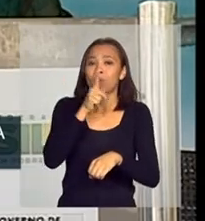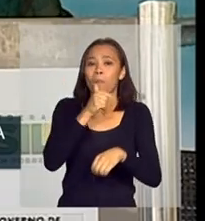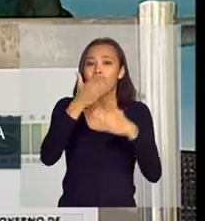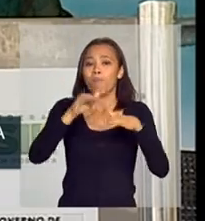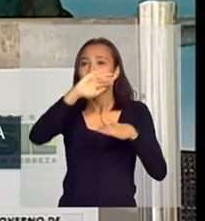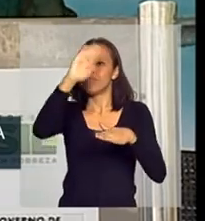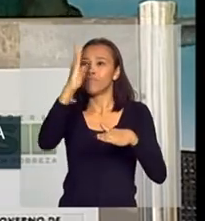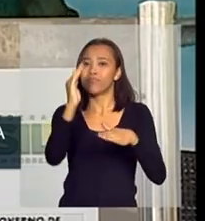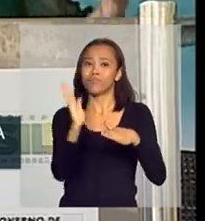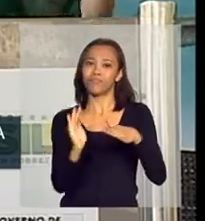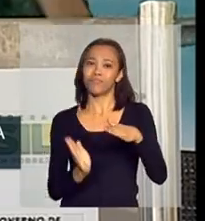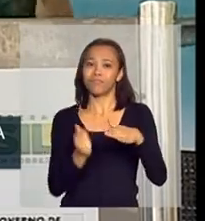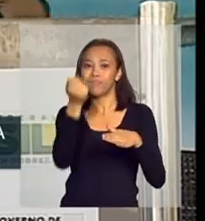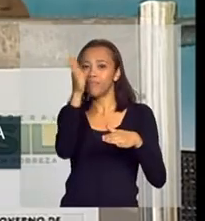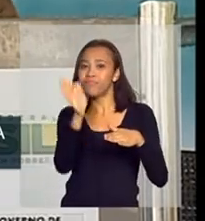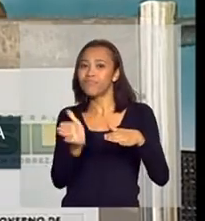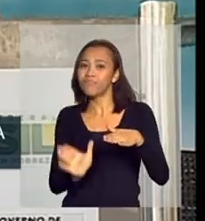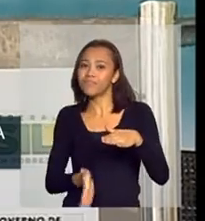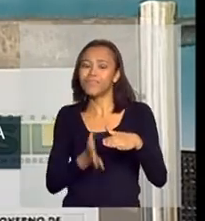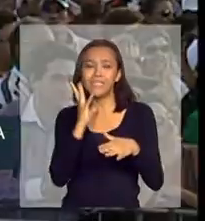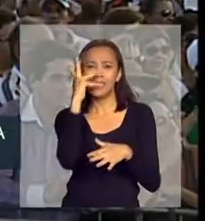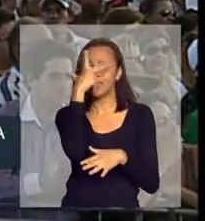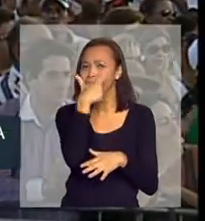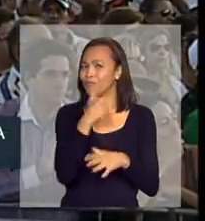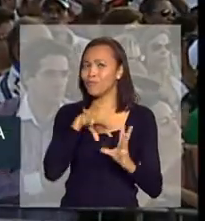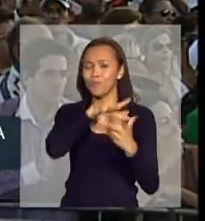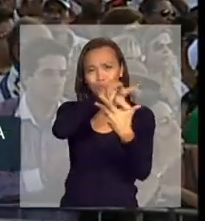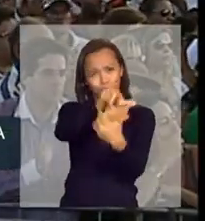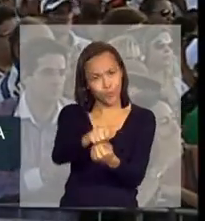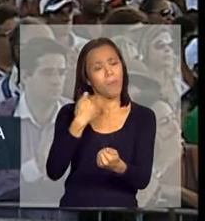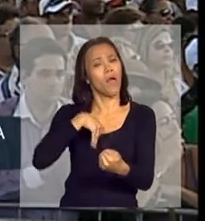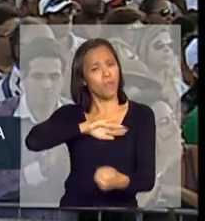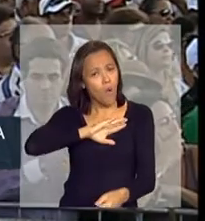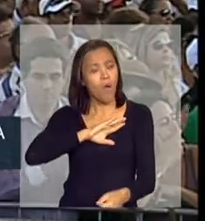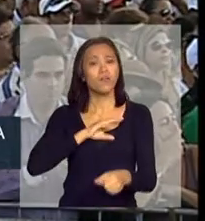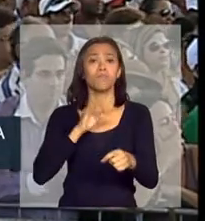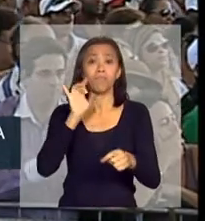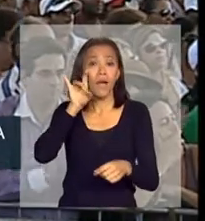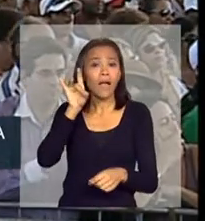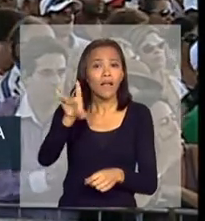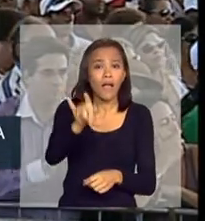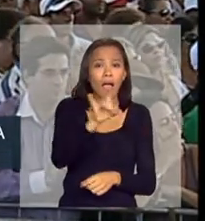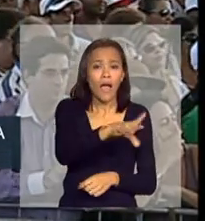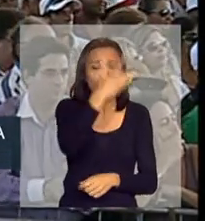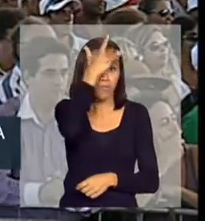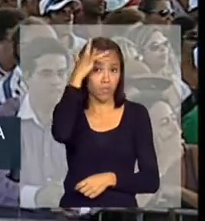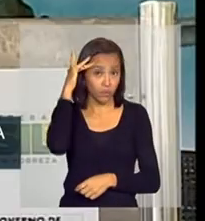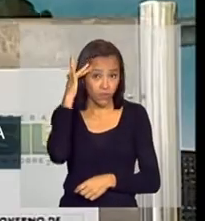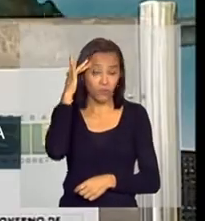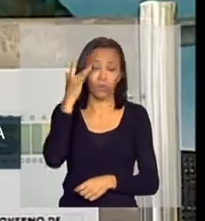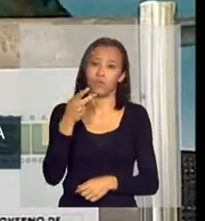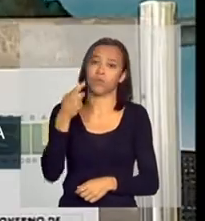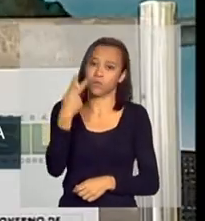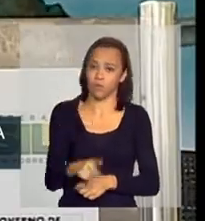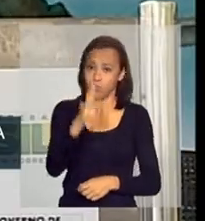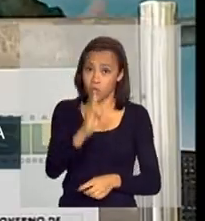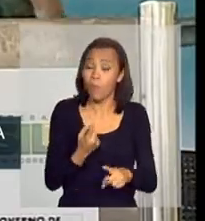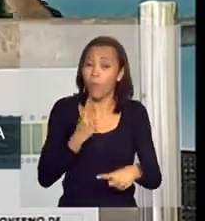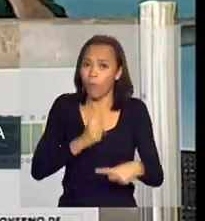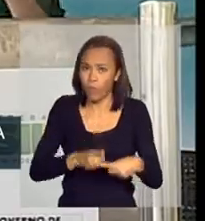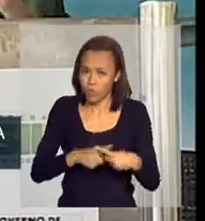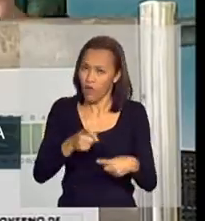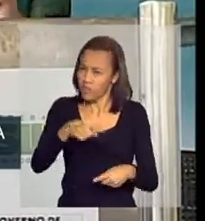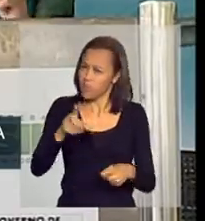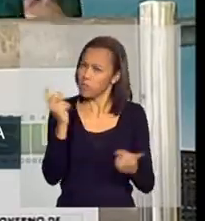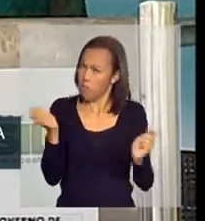do mundo. Para nós mesmos, para cada um de nós brasileiros. Porque, vocês